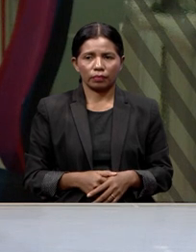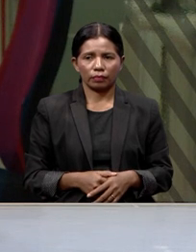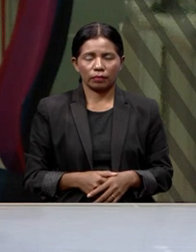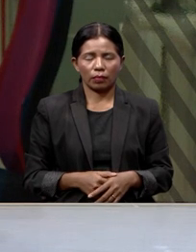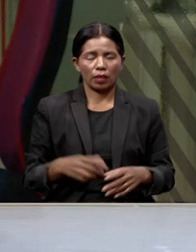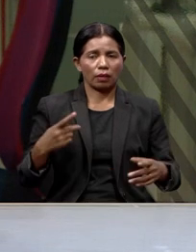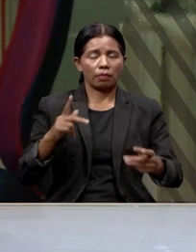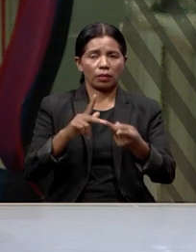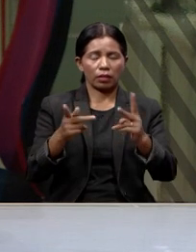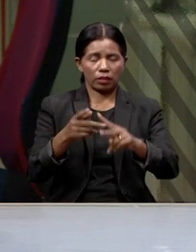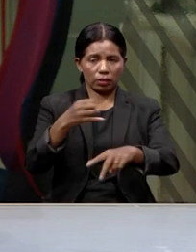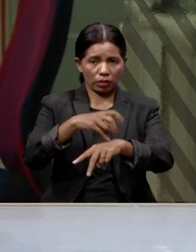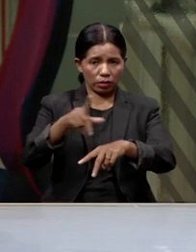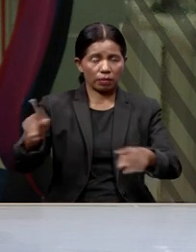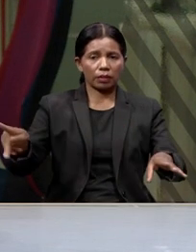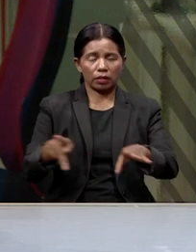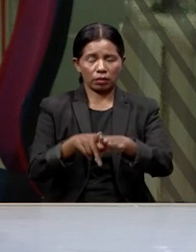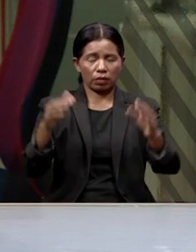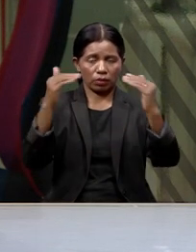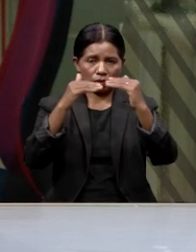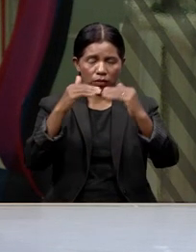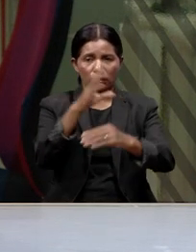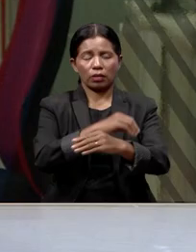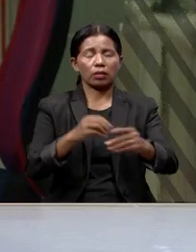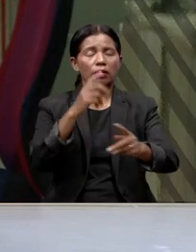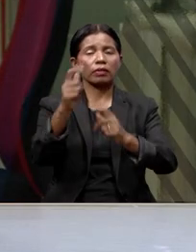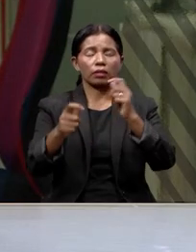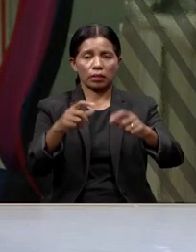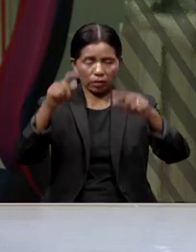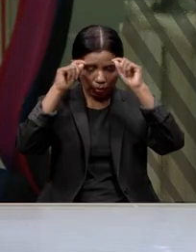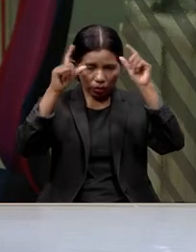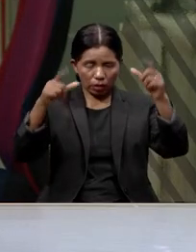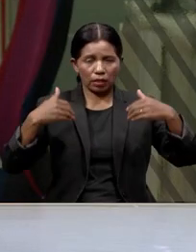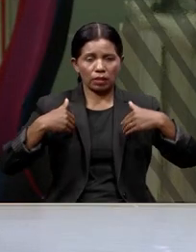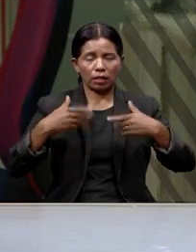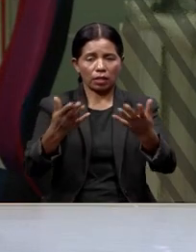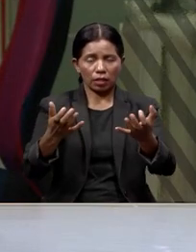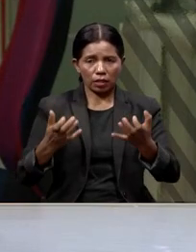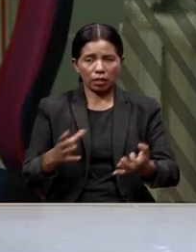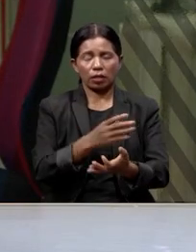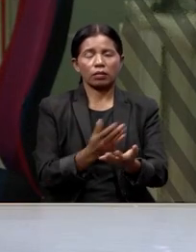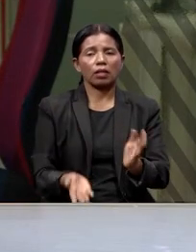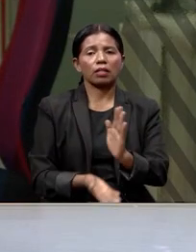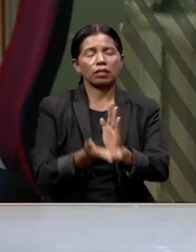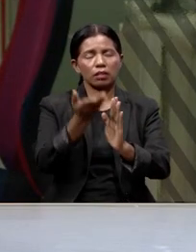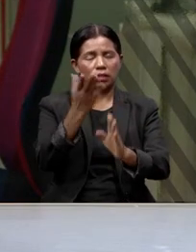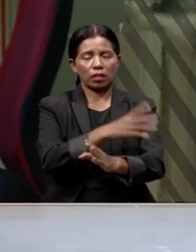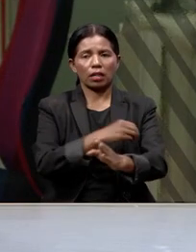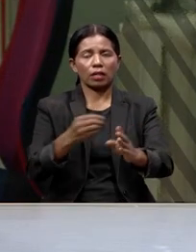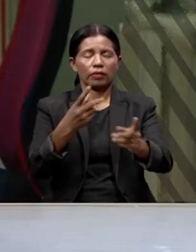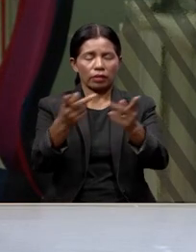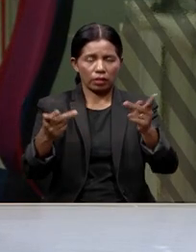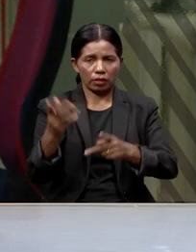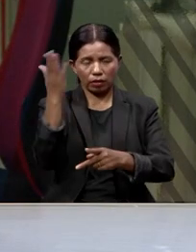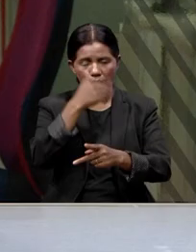Parceiro Internacional Sira participa e o Forum Investimentu Turismu Timor-Leste, tanba e intrese e explora turizmu Timor-Leste ou globalmente.